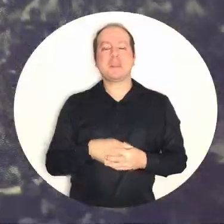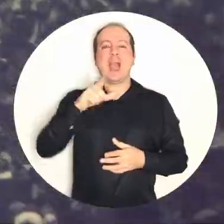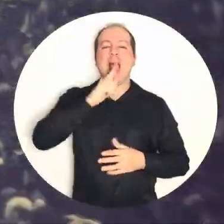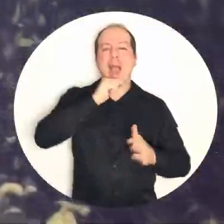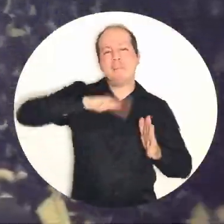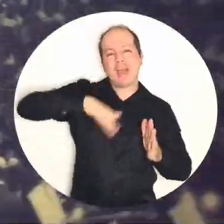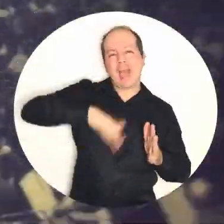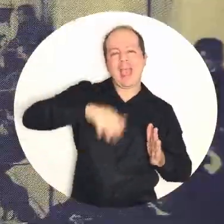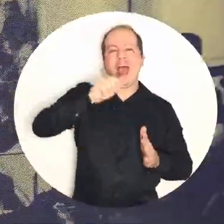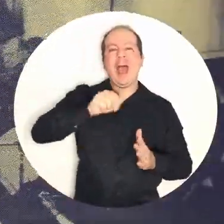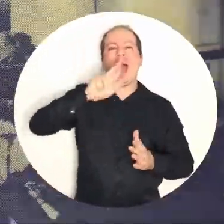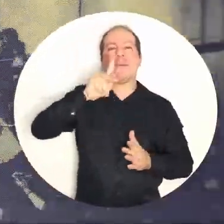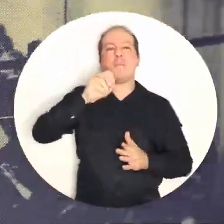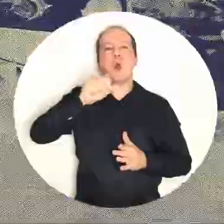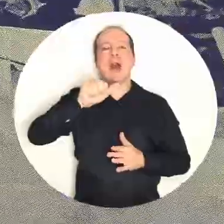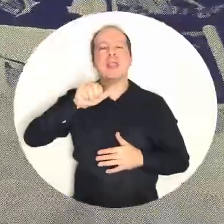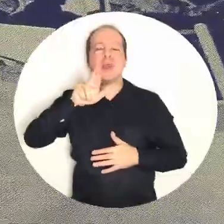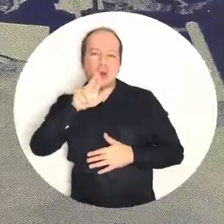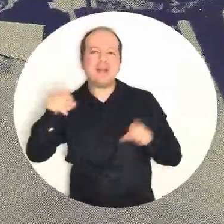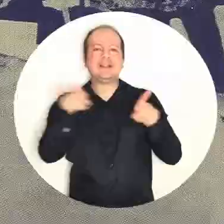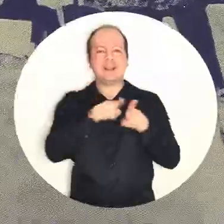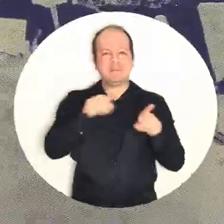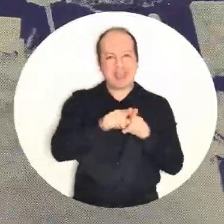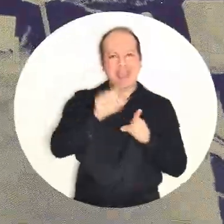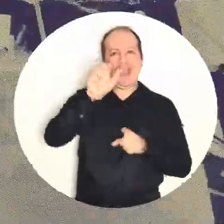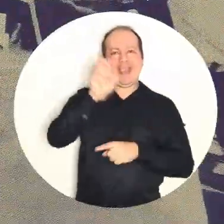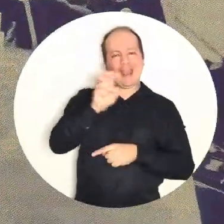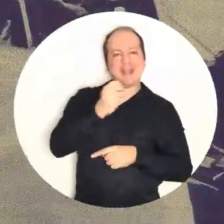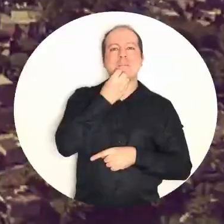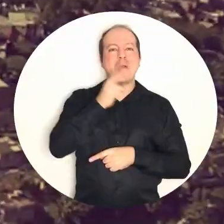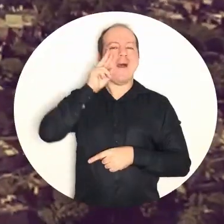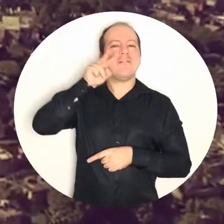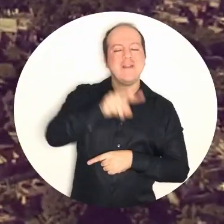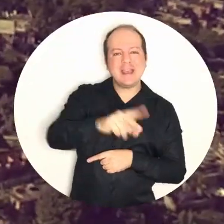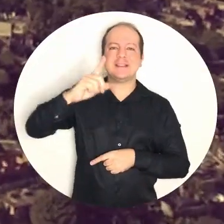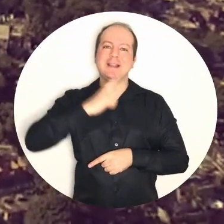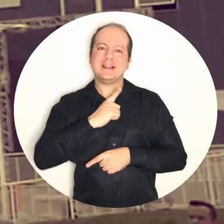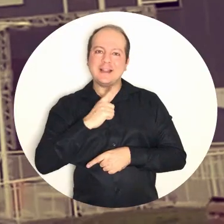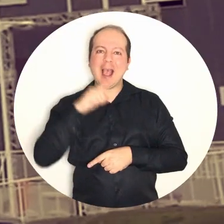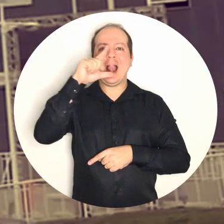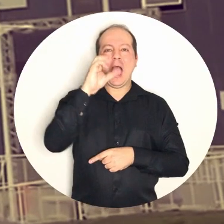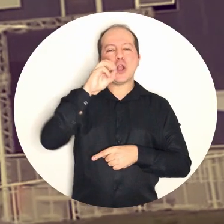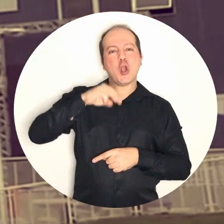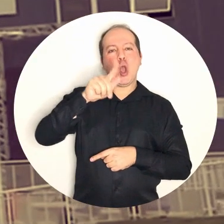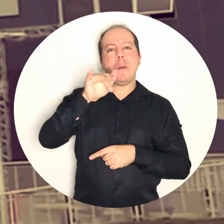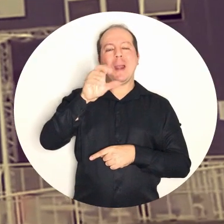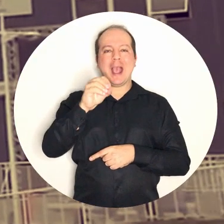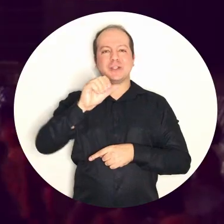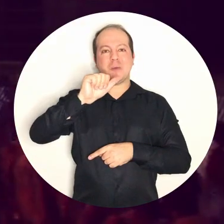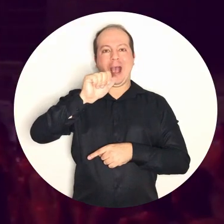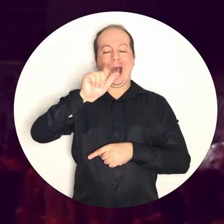Da Praia do Arpoador, Paraty, deu um pulo na Quinta da Boa Vista e desembarcou no Complexo do